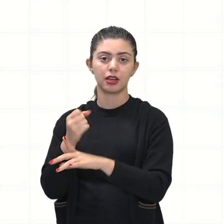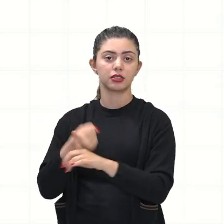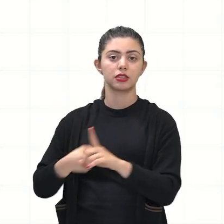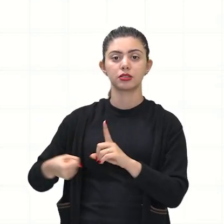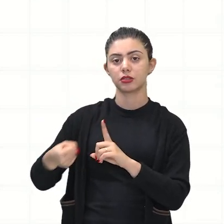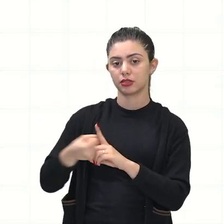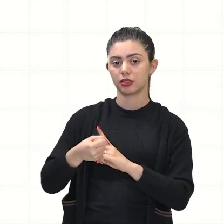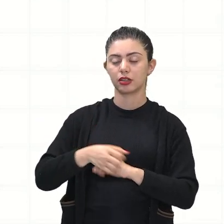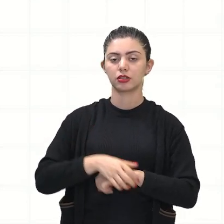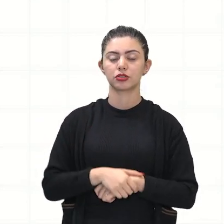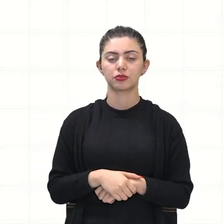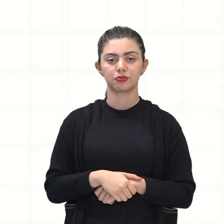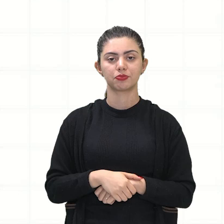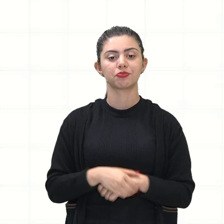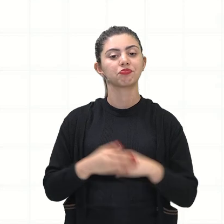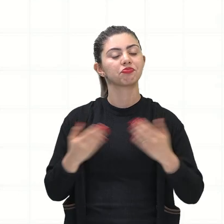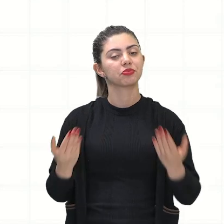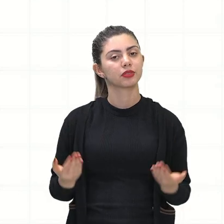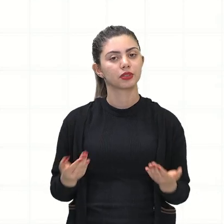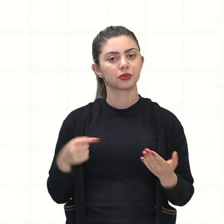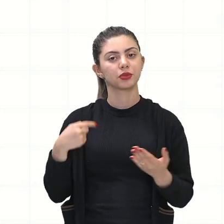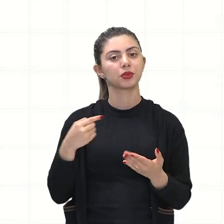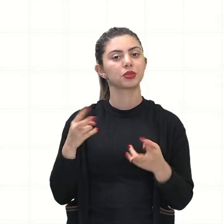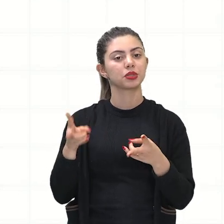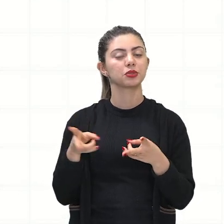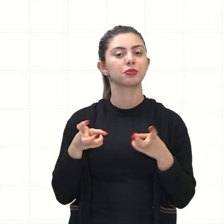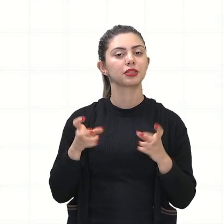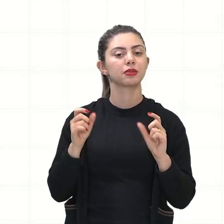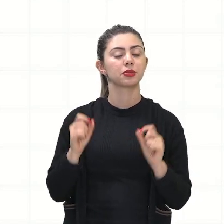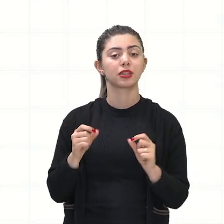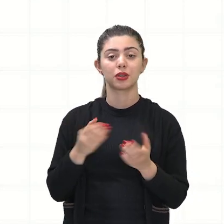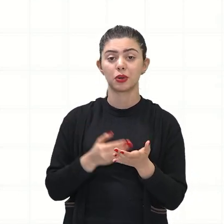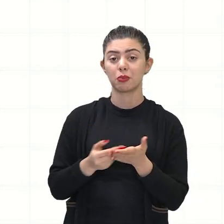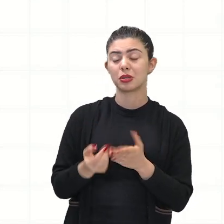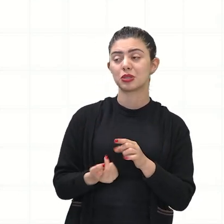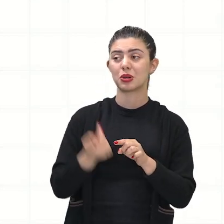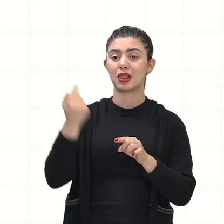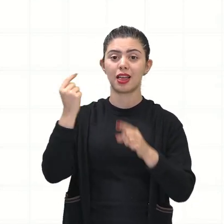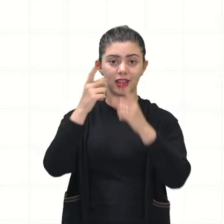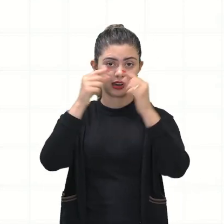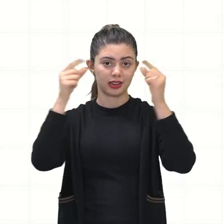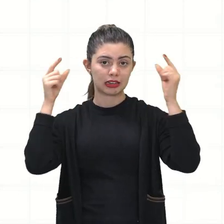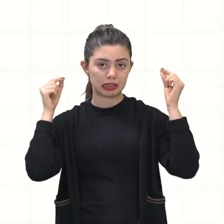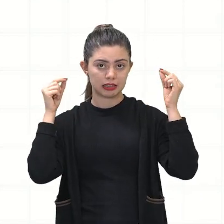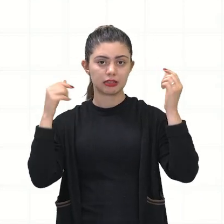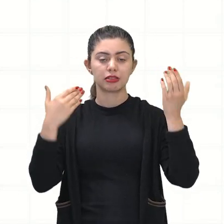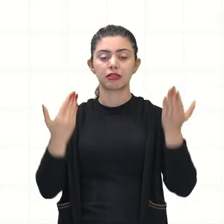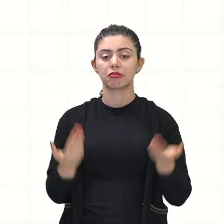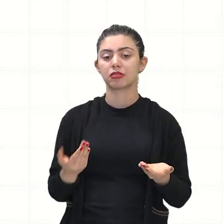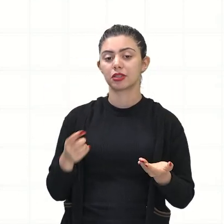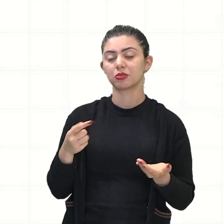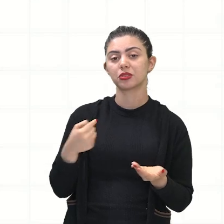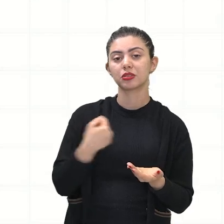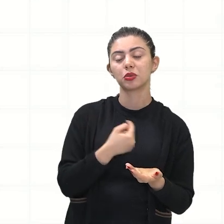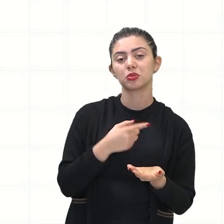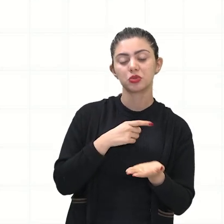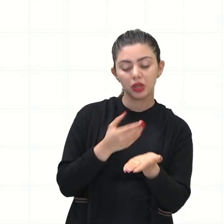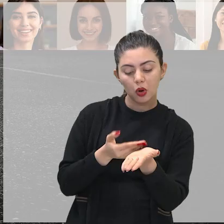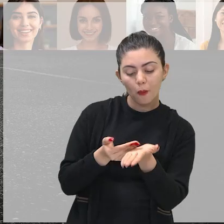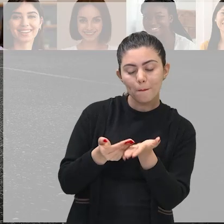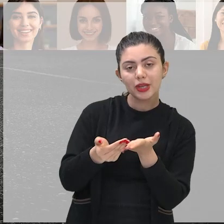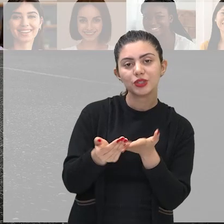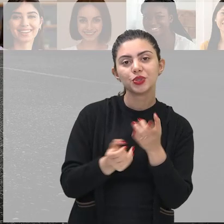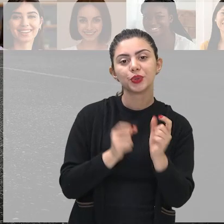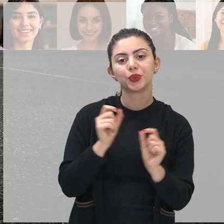pública. Então, nós podemos dizer que lá dos gregos, nós temos já a